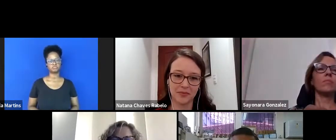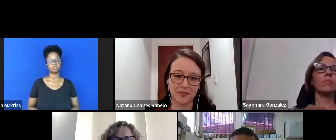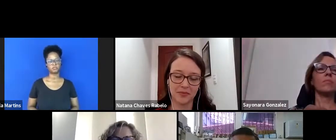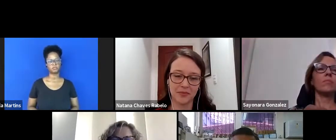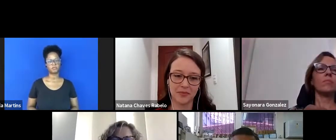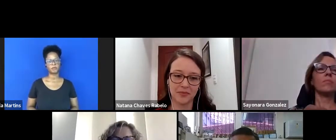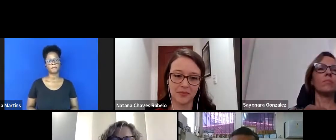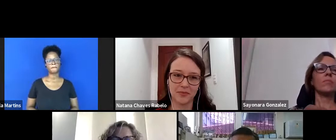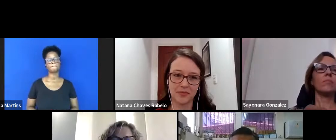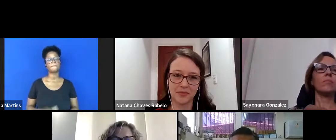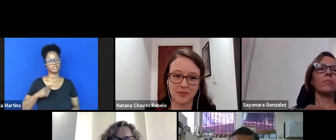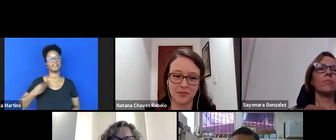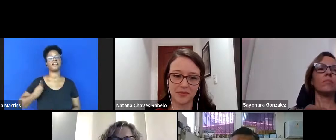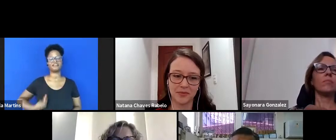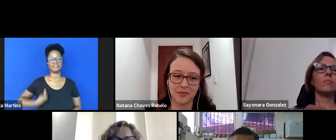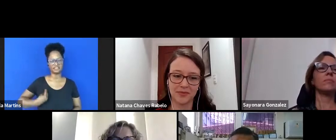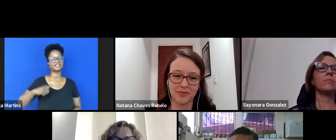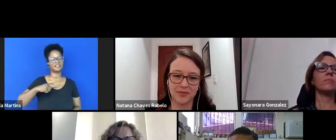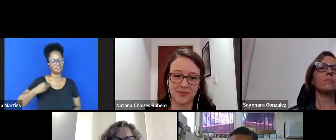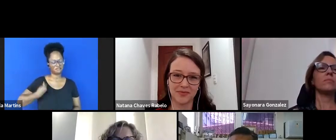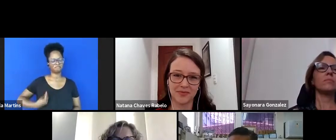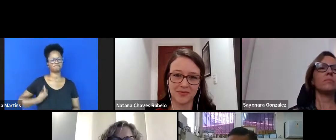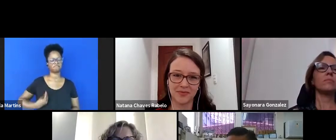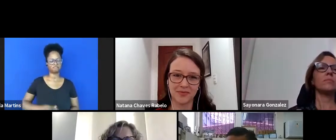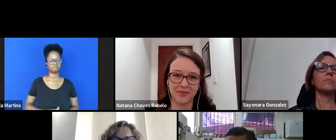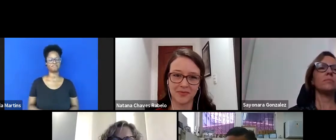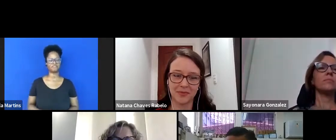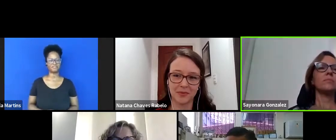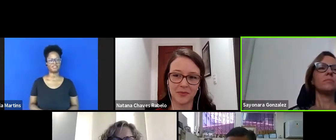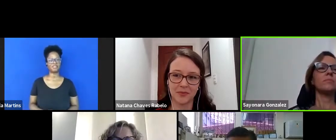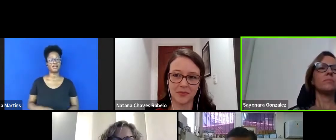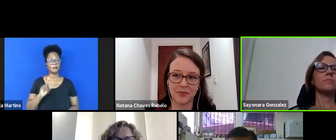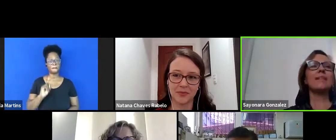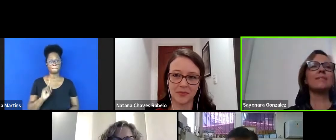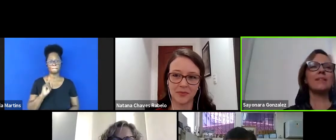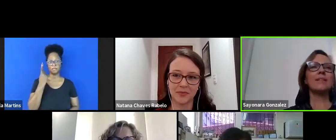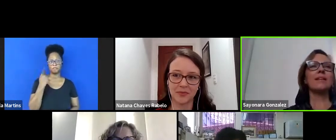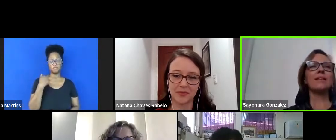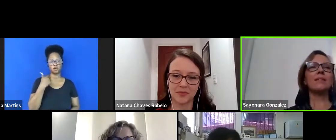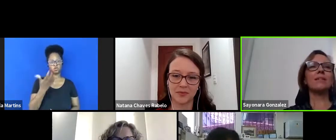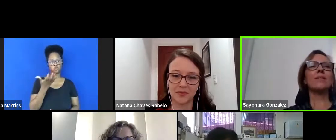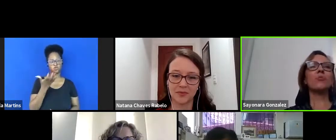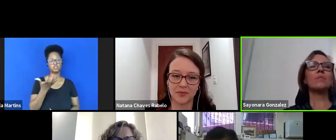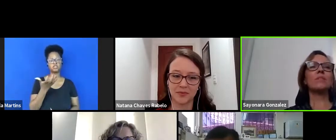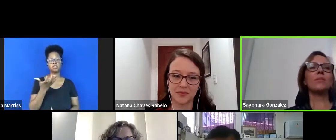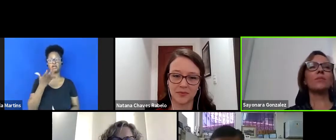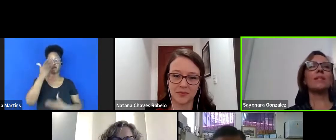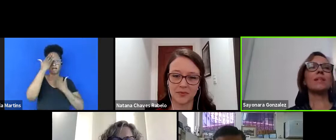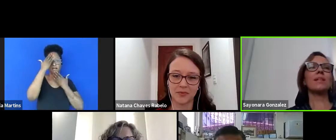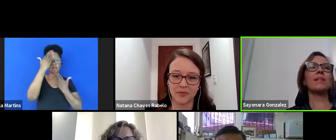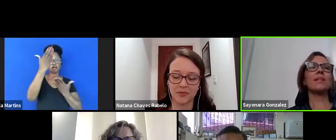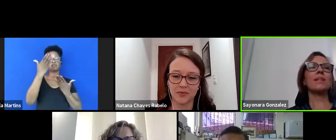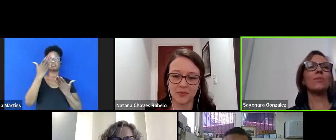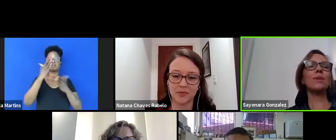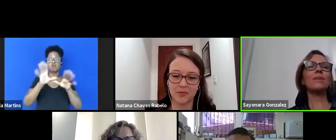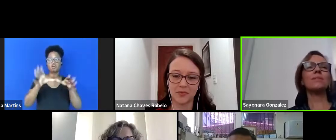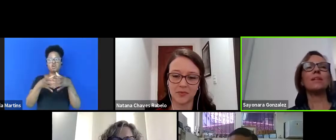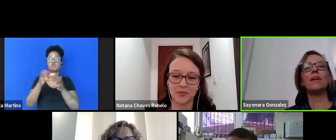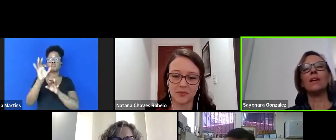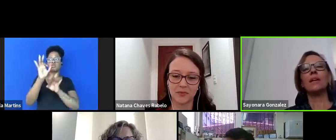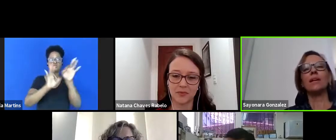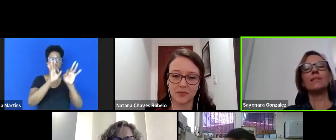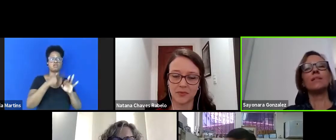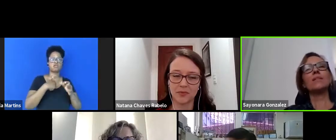Estou sim, estou presente. Primeiro, eu queria agradecer essa comissão